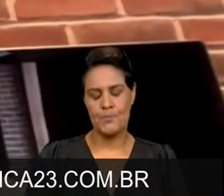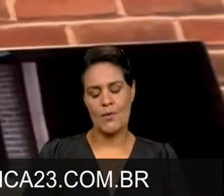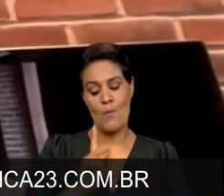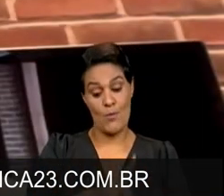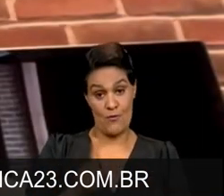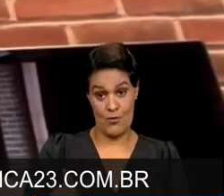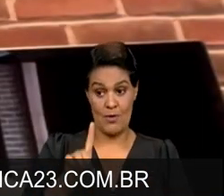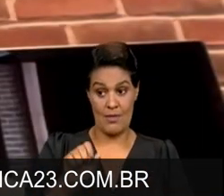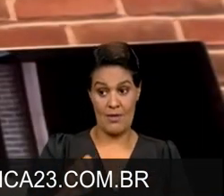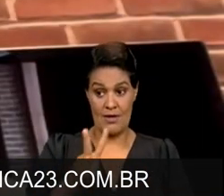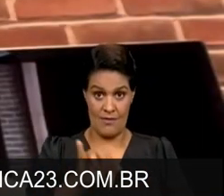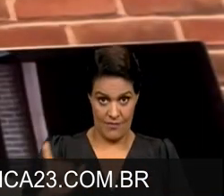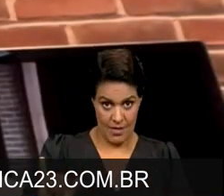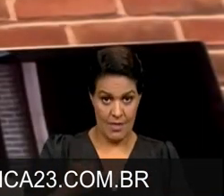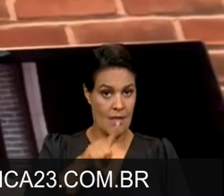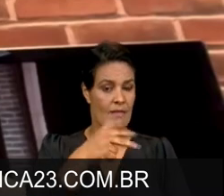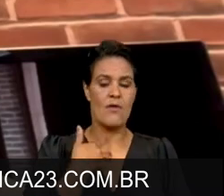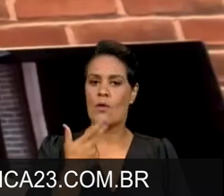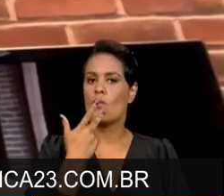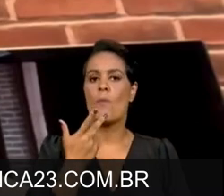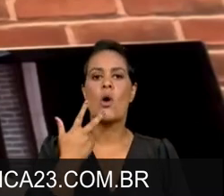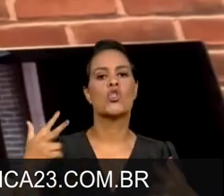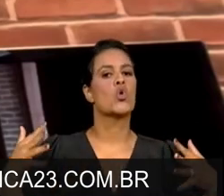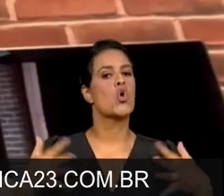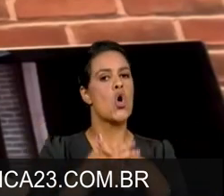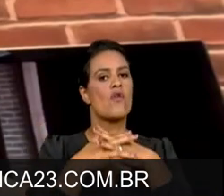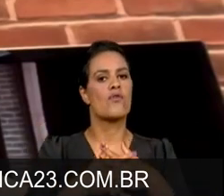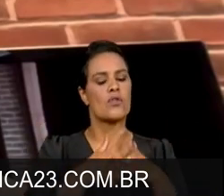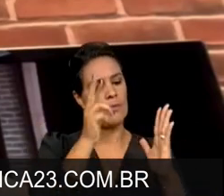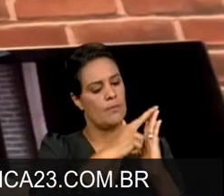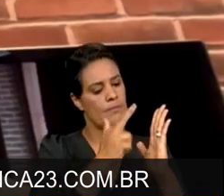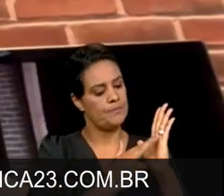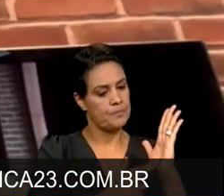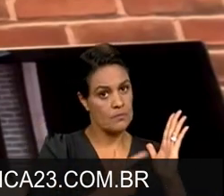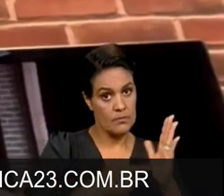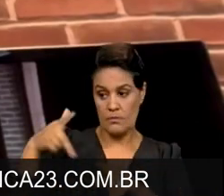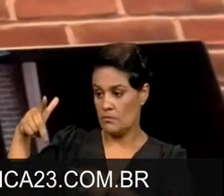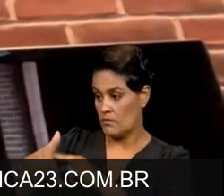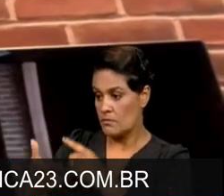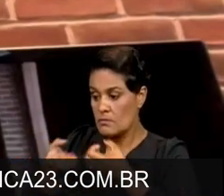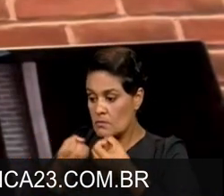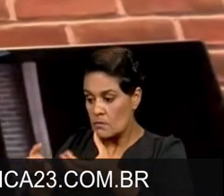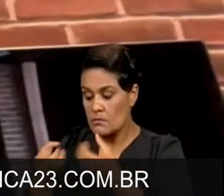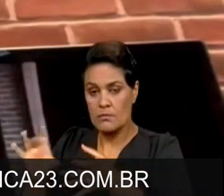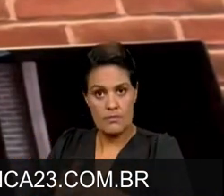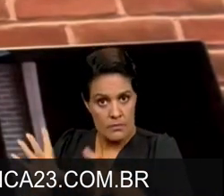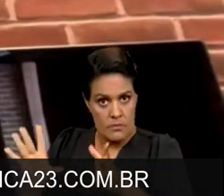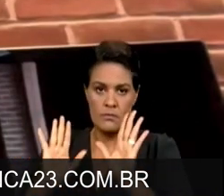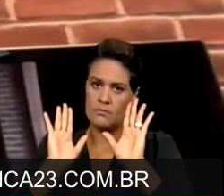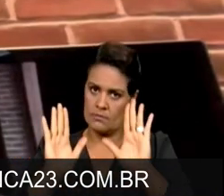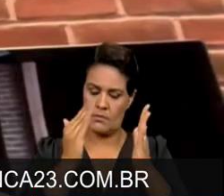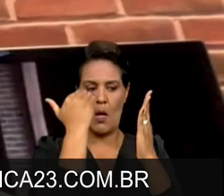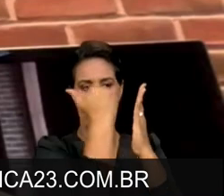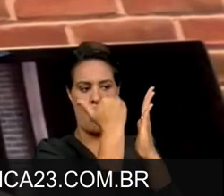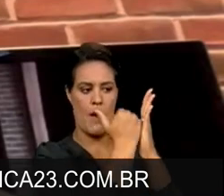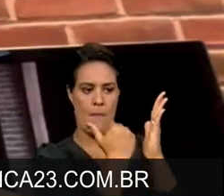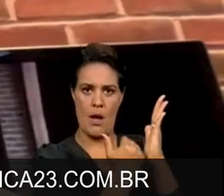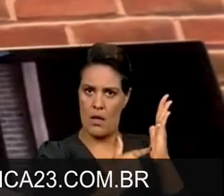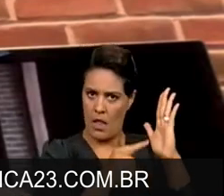se deve confundir regulamentação com o fim da liberdade de expressão. Segundo ele, normatizar as